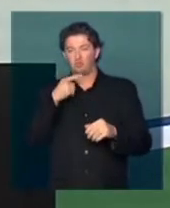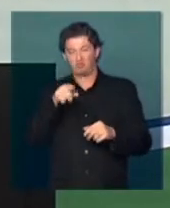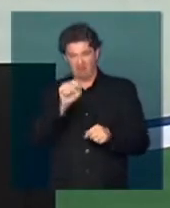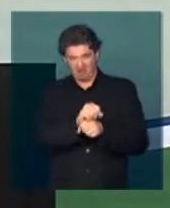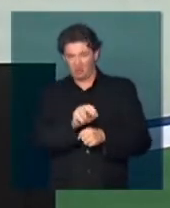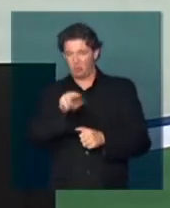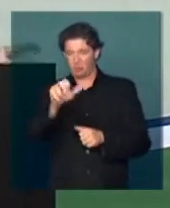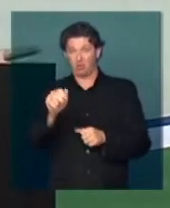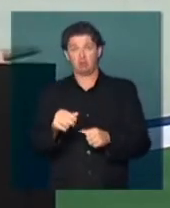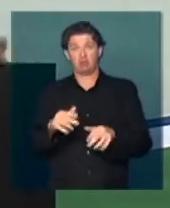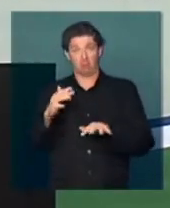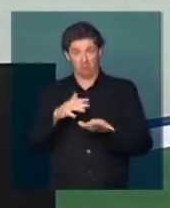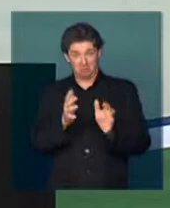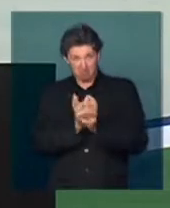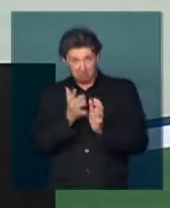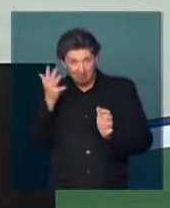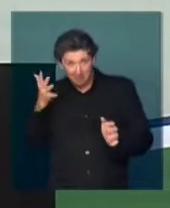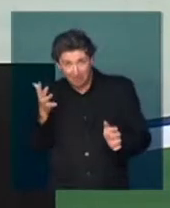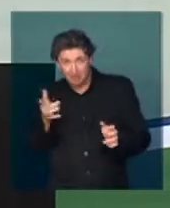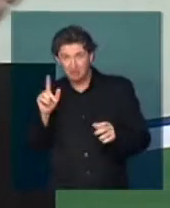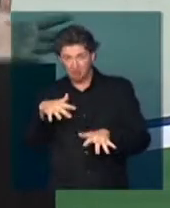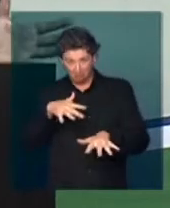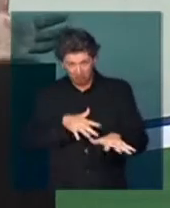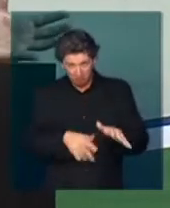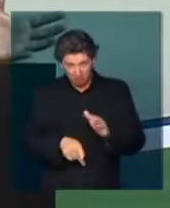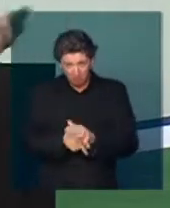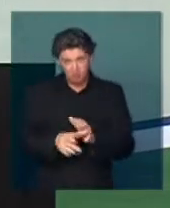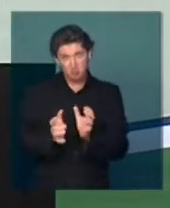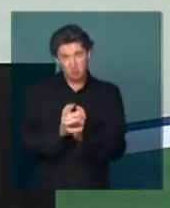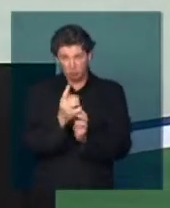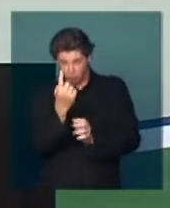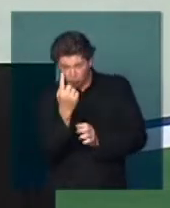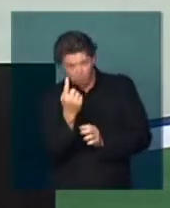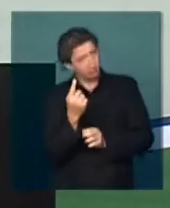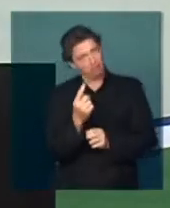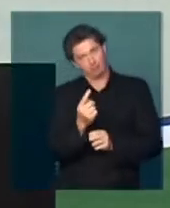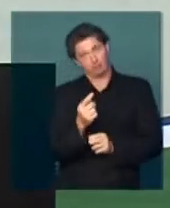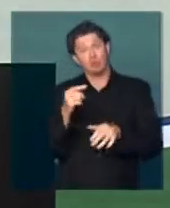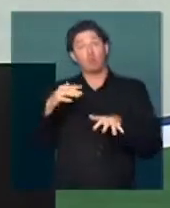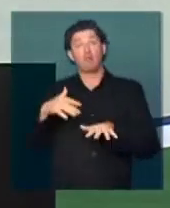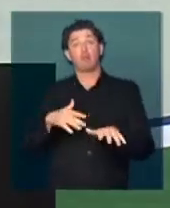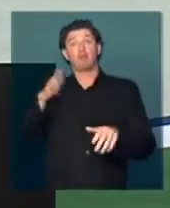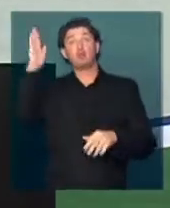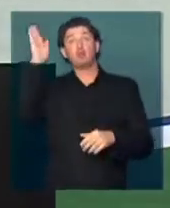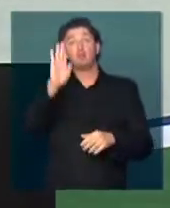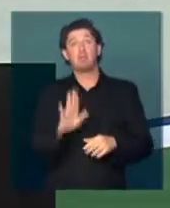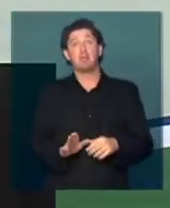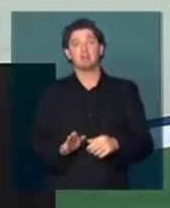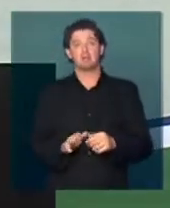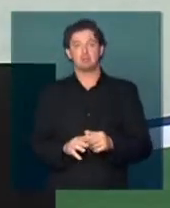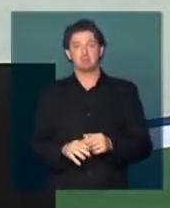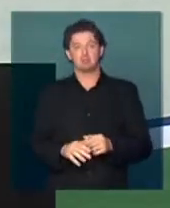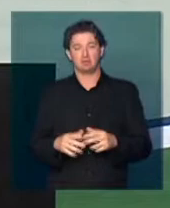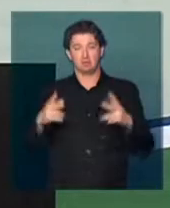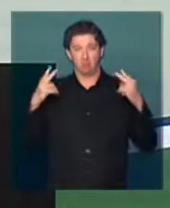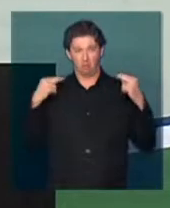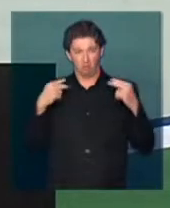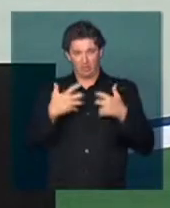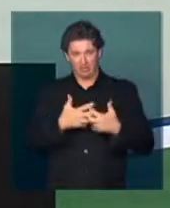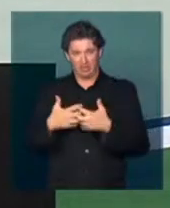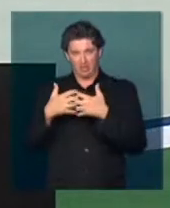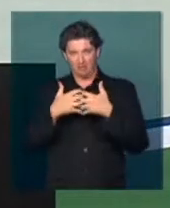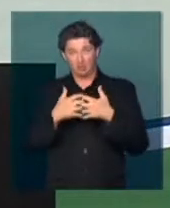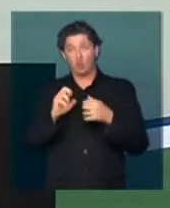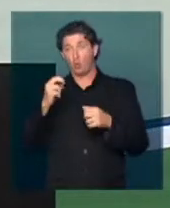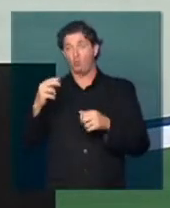é um movimento partidário, não é um movimento de uma classe apenas, é um movimento do Brasil inteiro. Nem o caminhoneiro autônomo, nem o